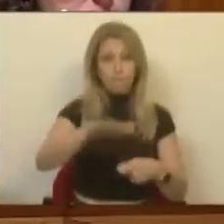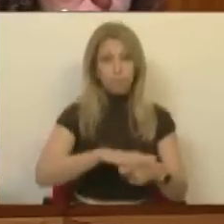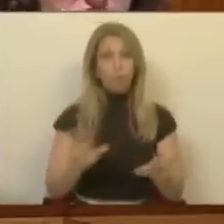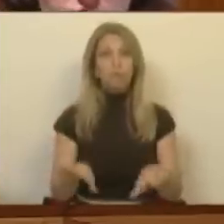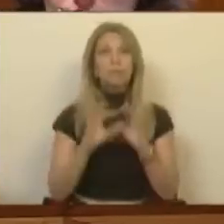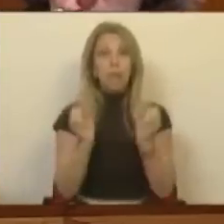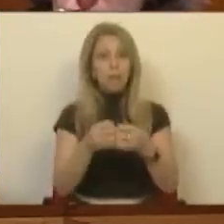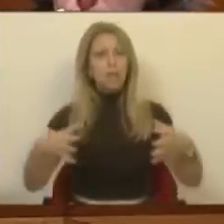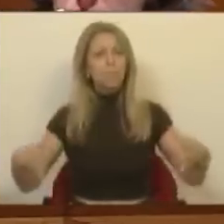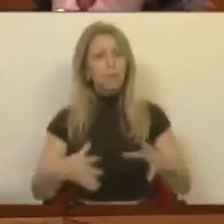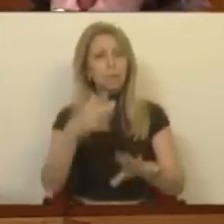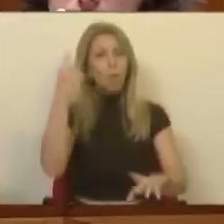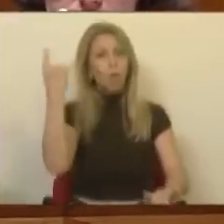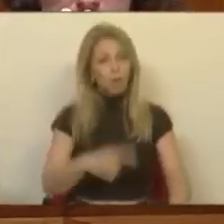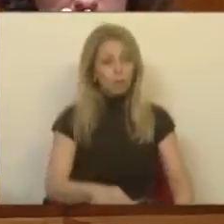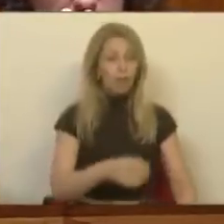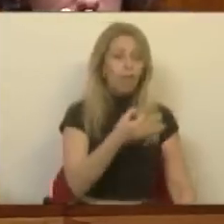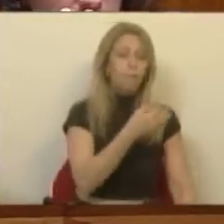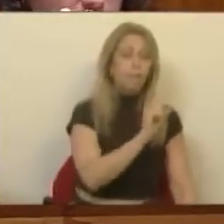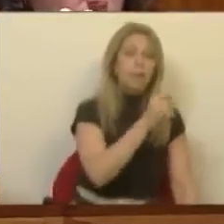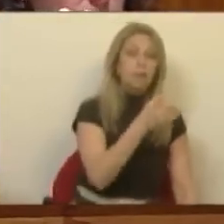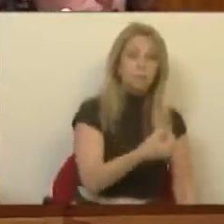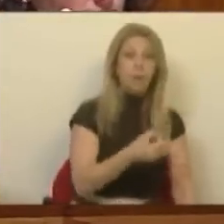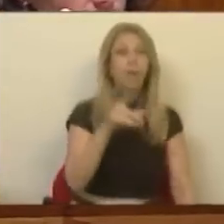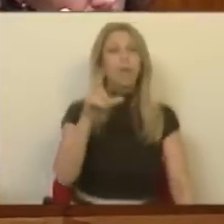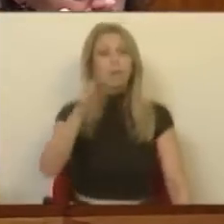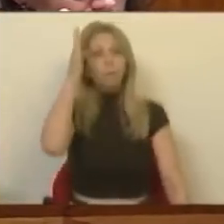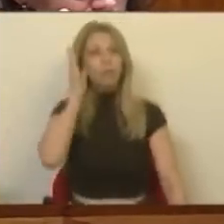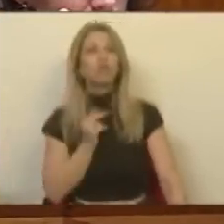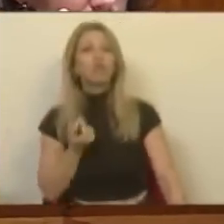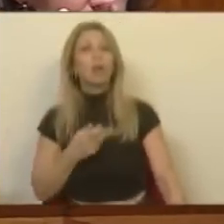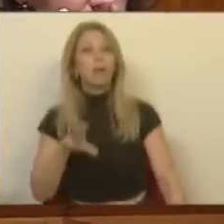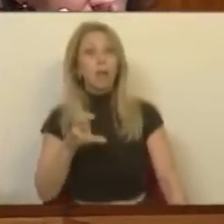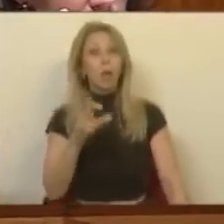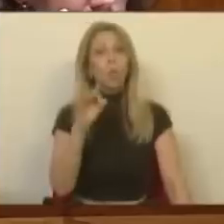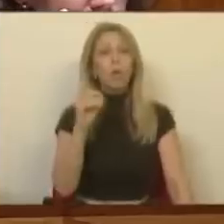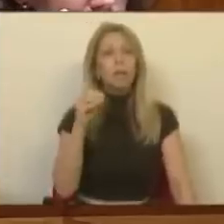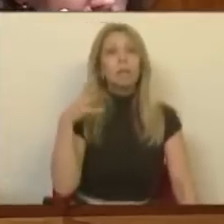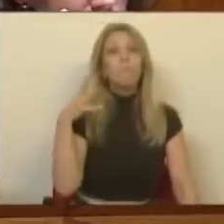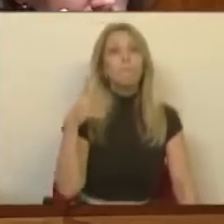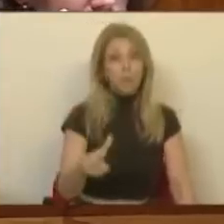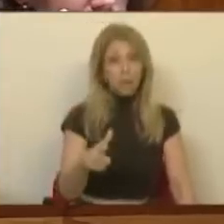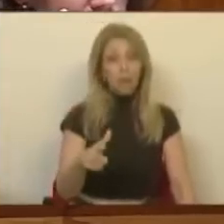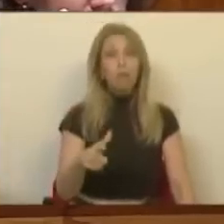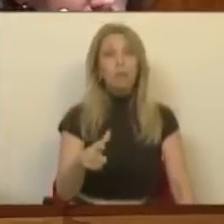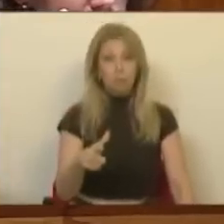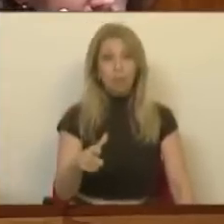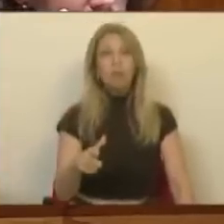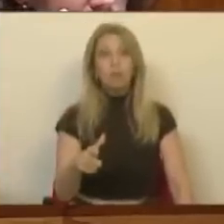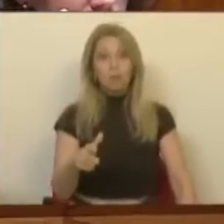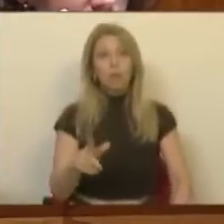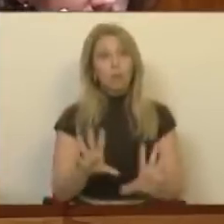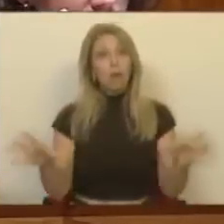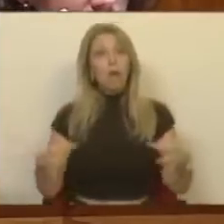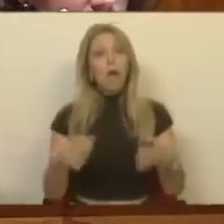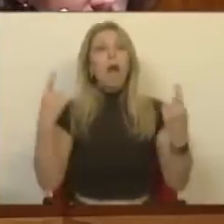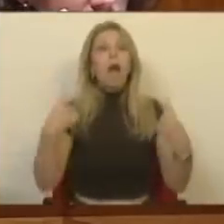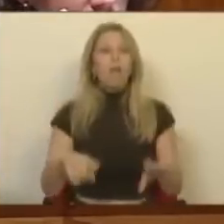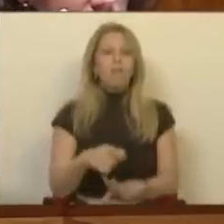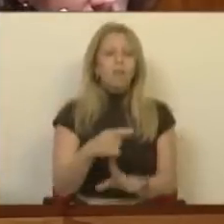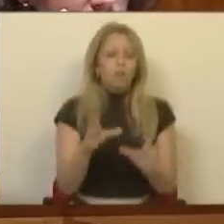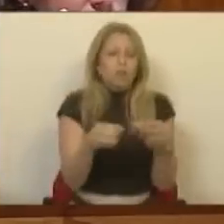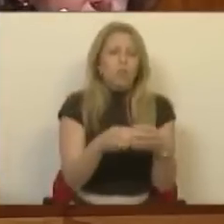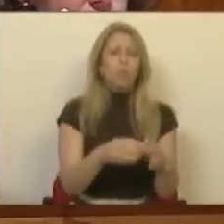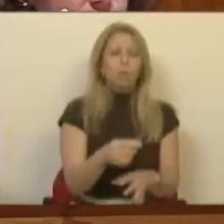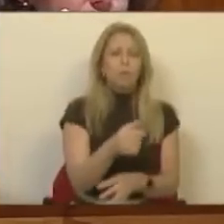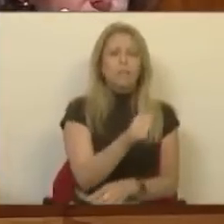tem a PSP e a guarda nacional republicana cerca de 40.000 efetivos ver um grupo de 50 100